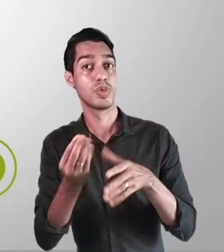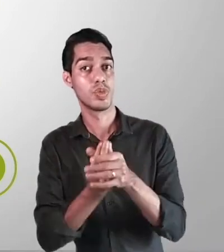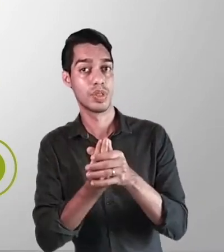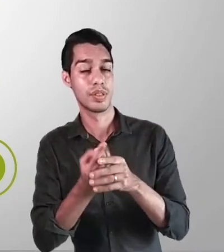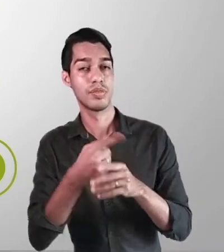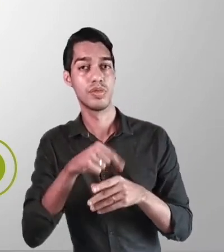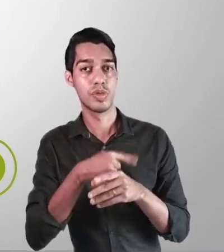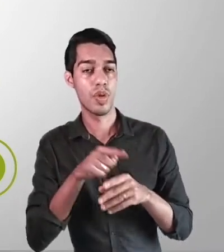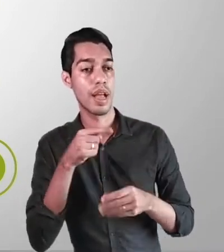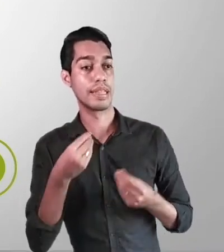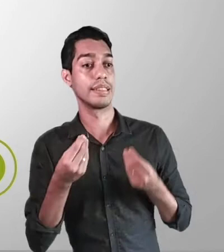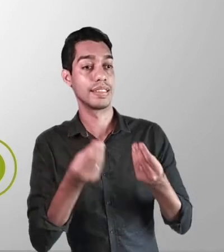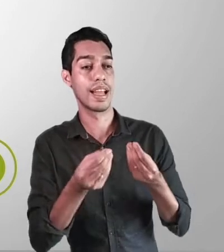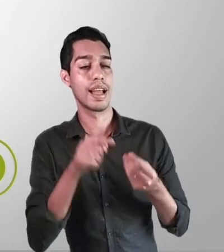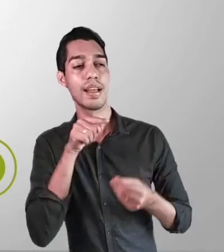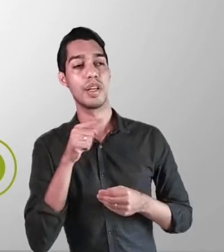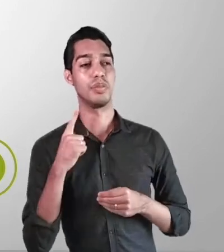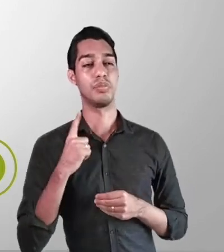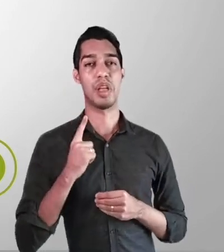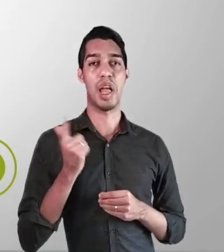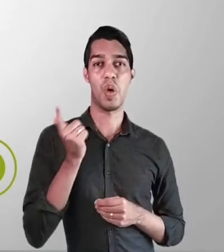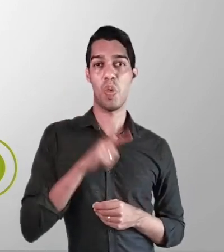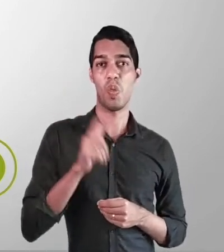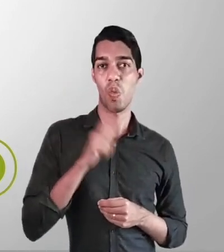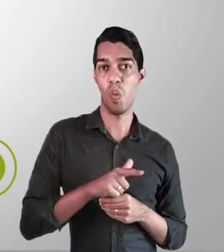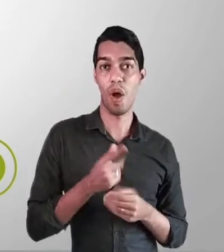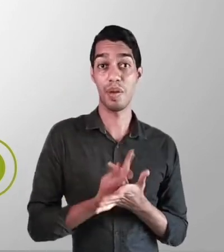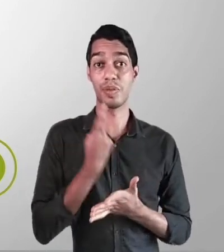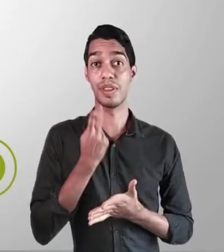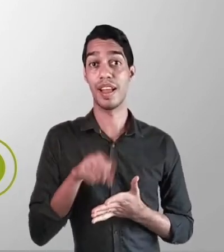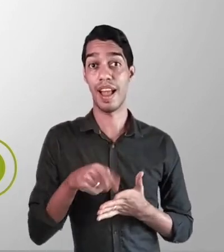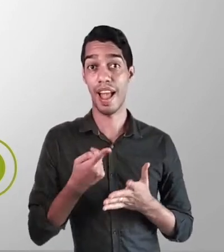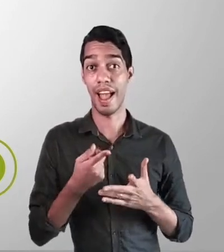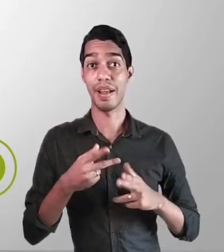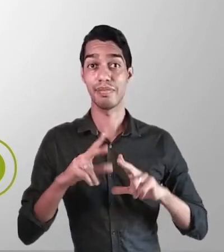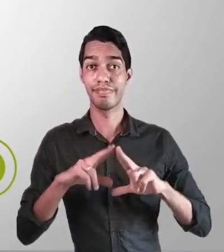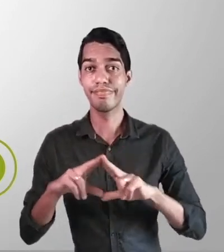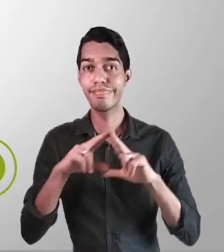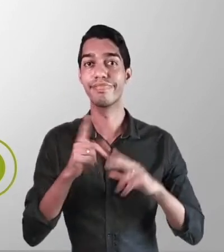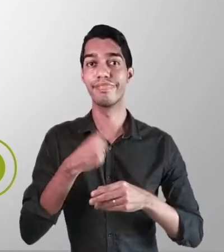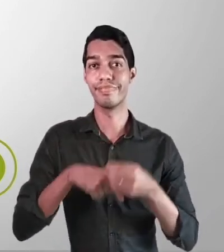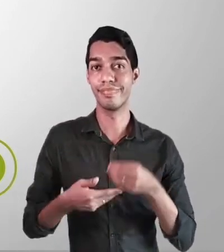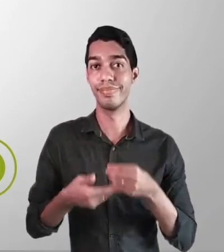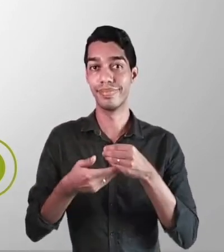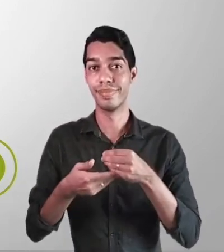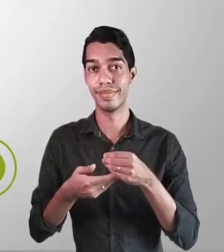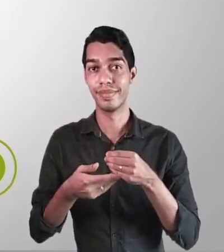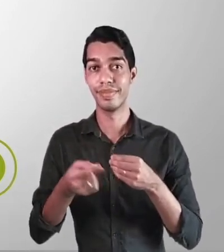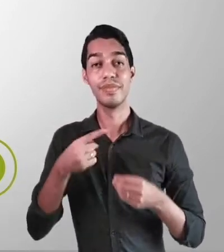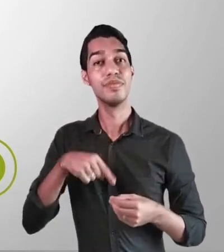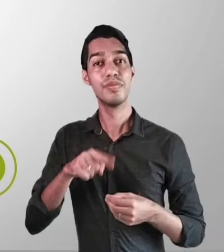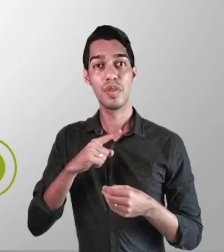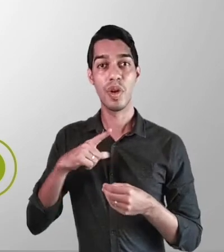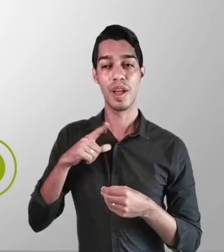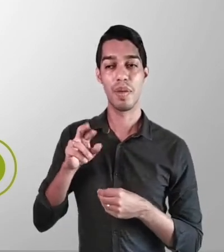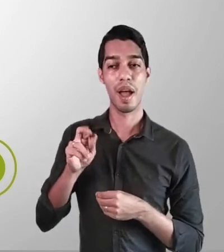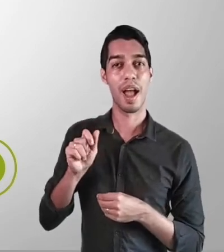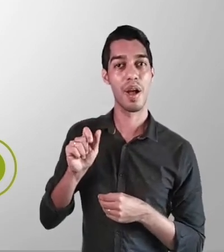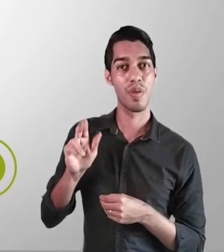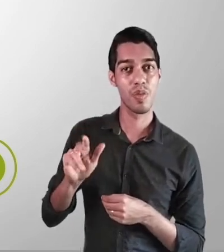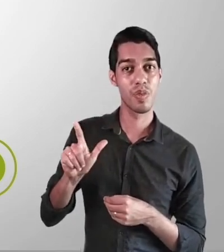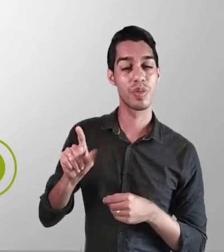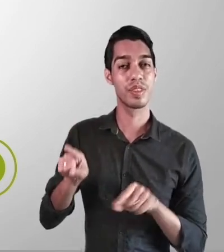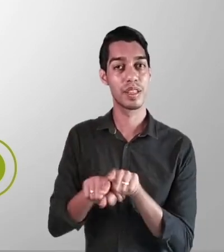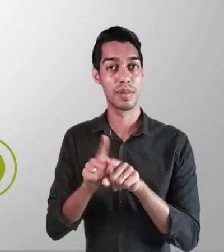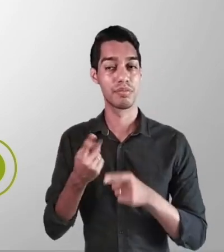ela aconteça de uma maneira sustentável, e a educação financeira, como dizíamos há pouco, eu e o Raul, é um passo